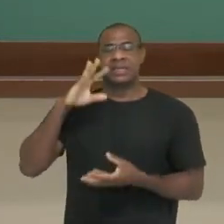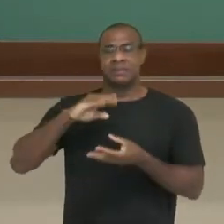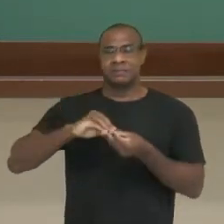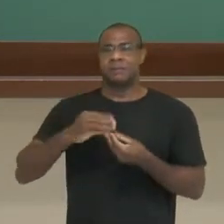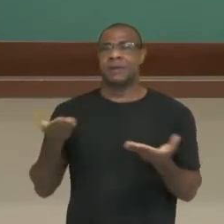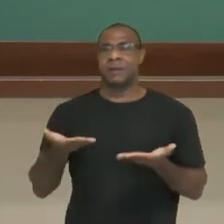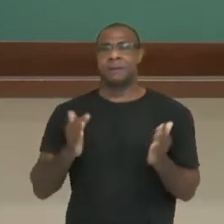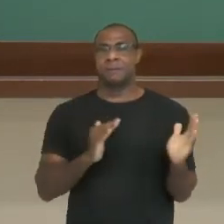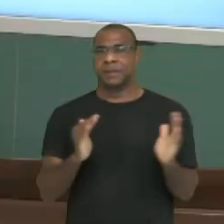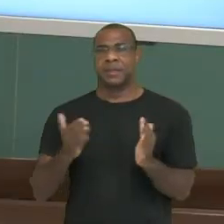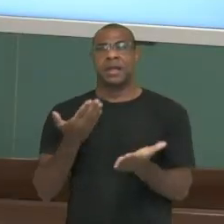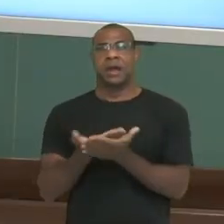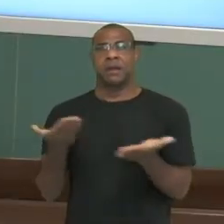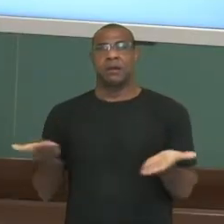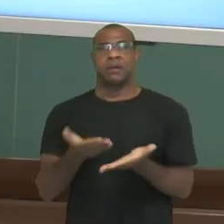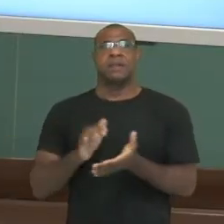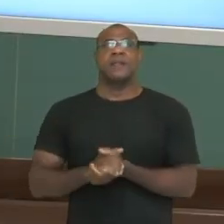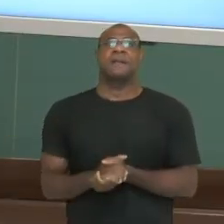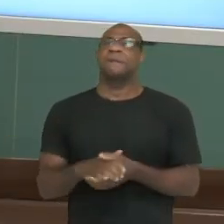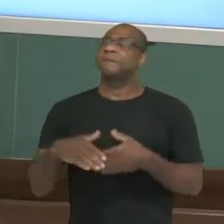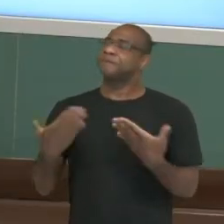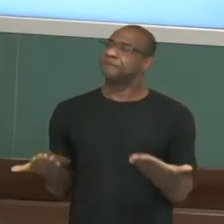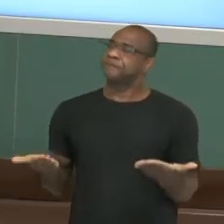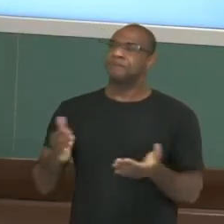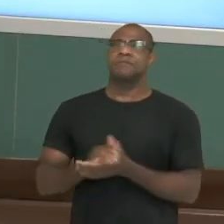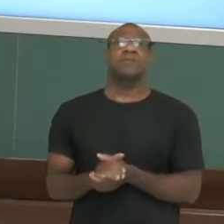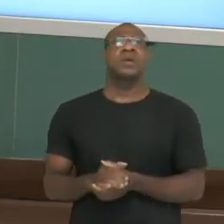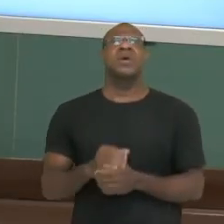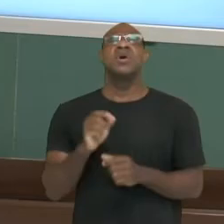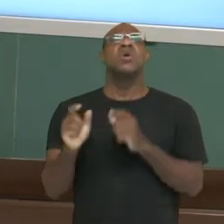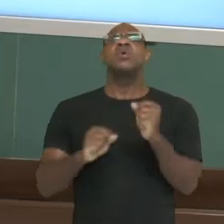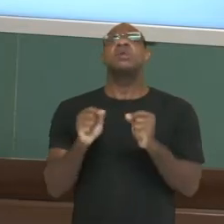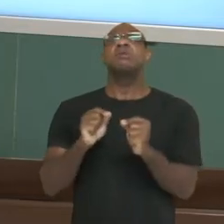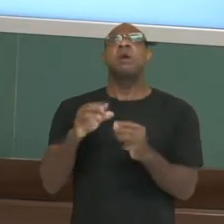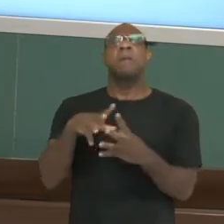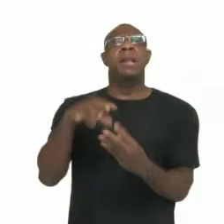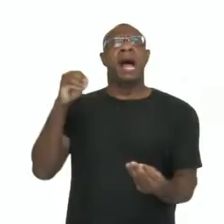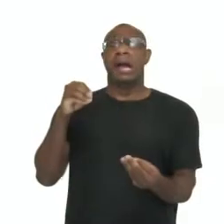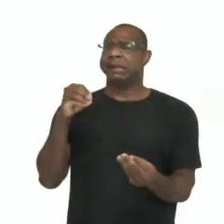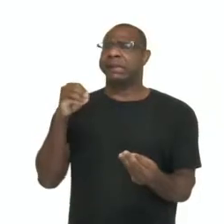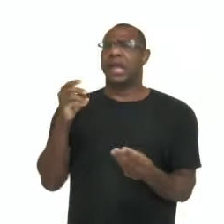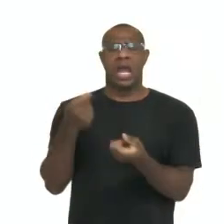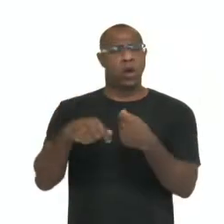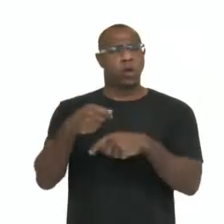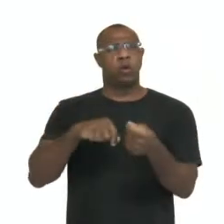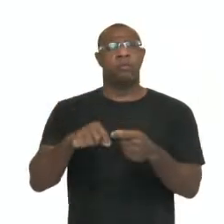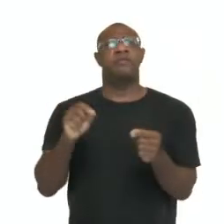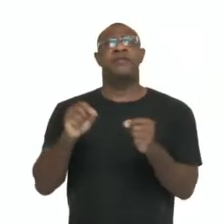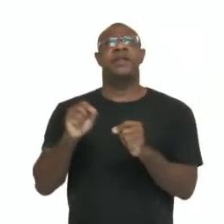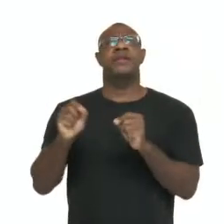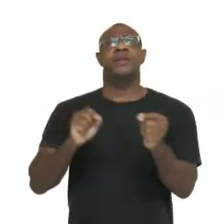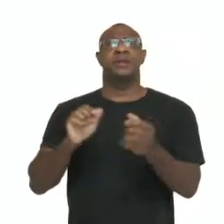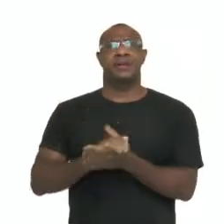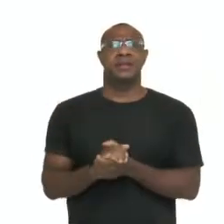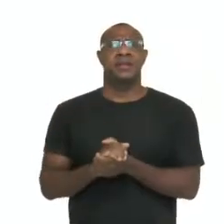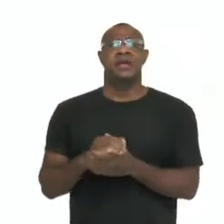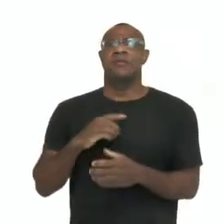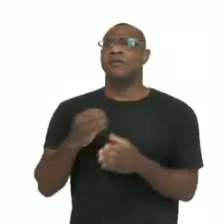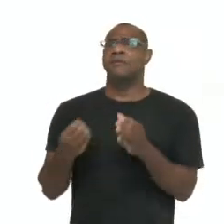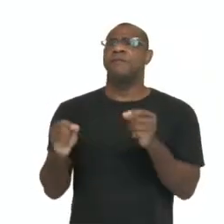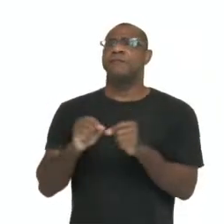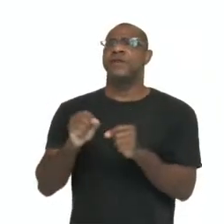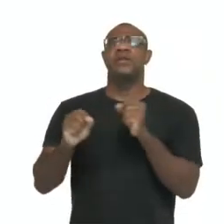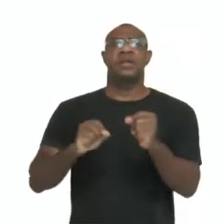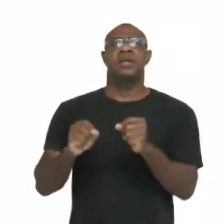durante esta aula. Falando então nisso, o que foi esse milagre econômico? Ele foi idealizado, foi construído